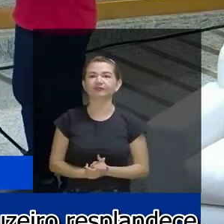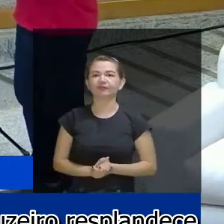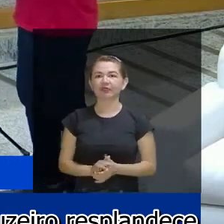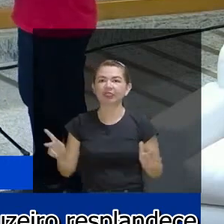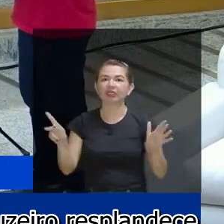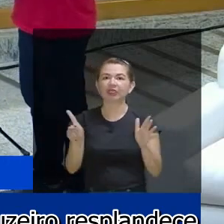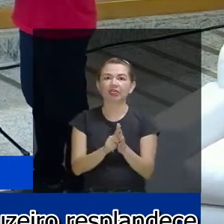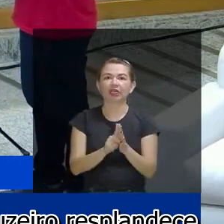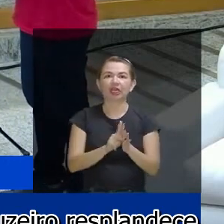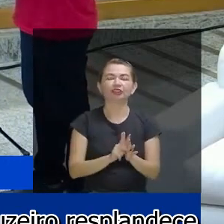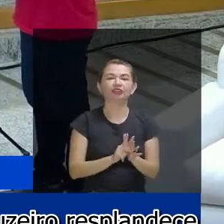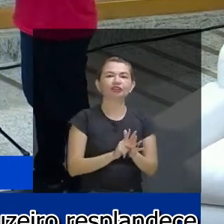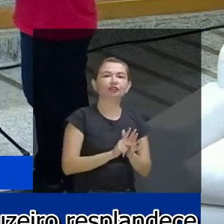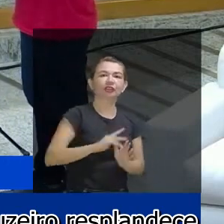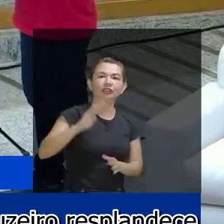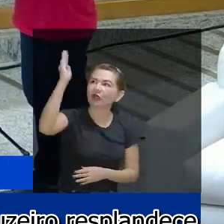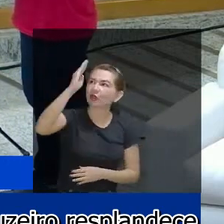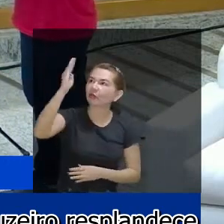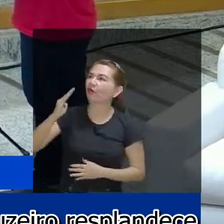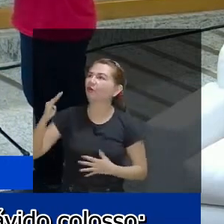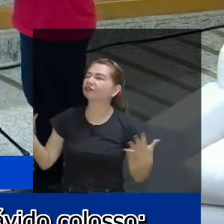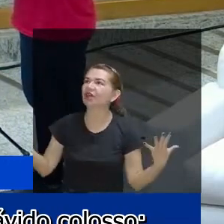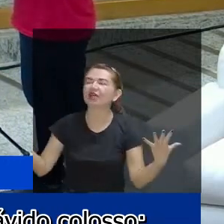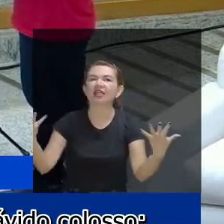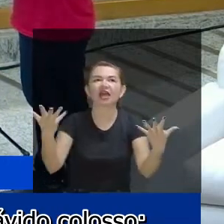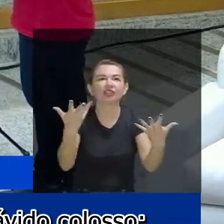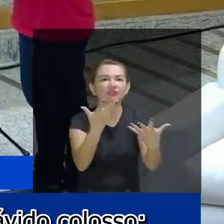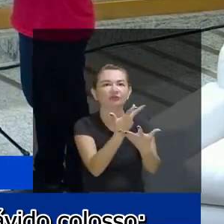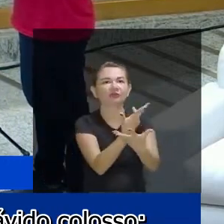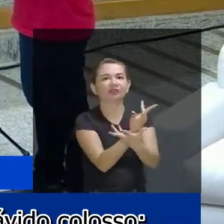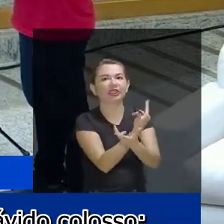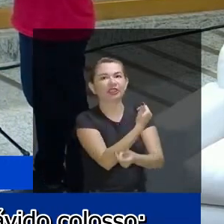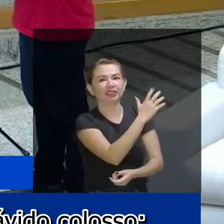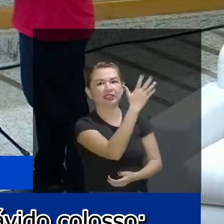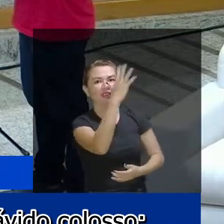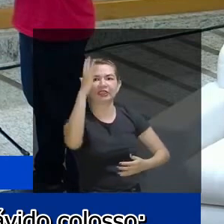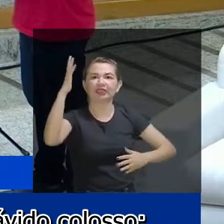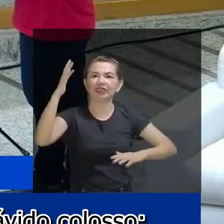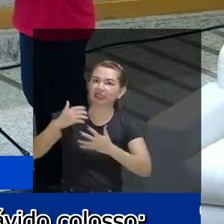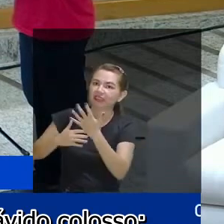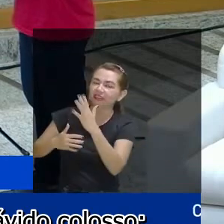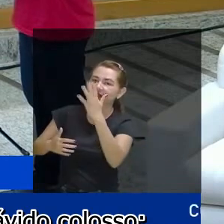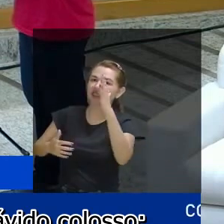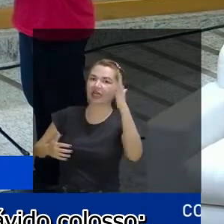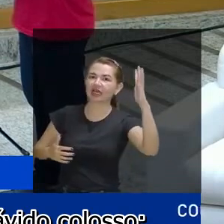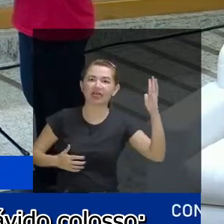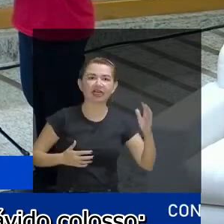resplandece, gigante pela própria natureza,